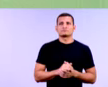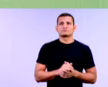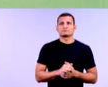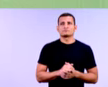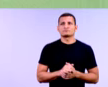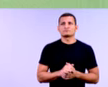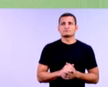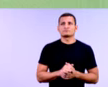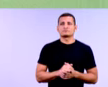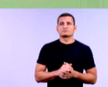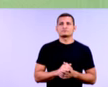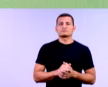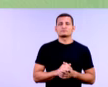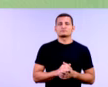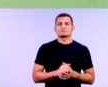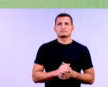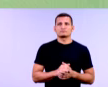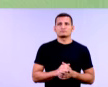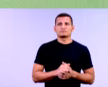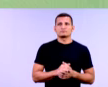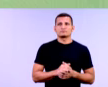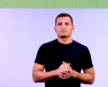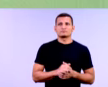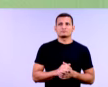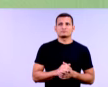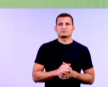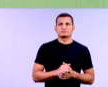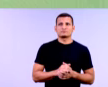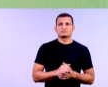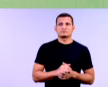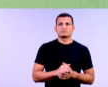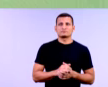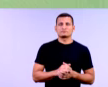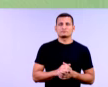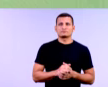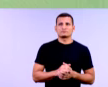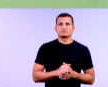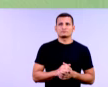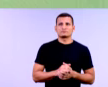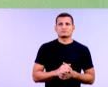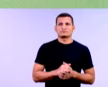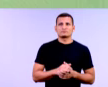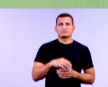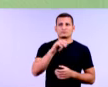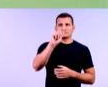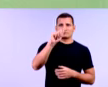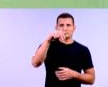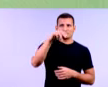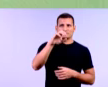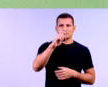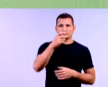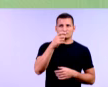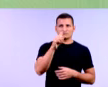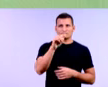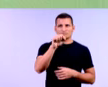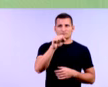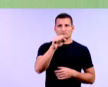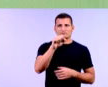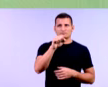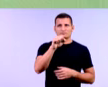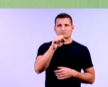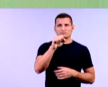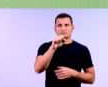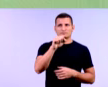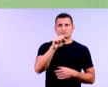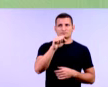Aqui eu já sei que as fotocópias seguirão em anexo. Em Tá anexo, certa. estou mandando 2 documentos.